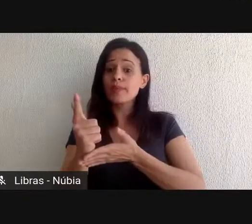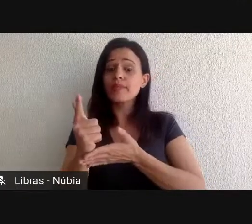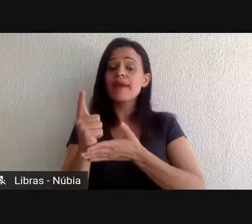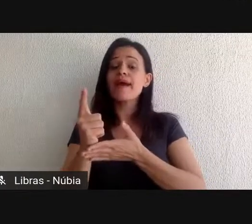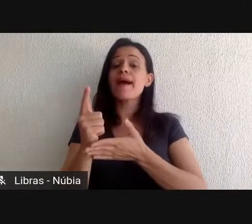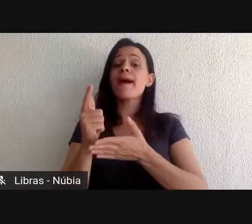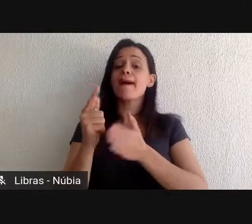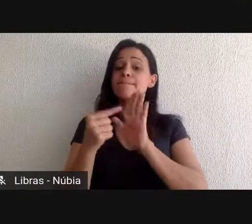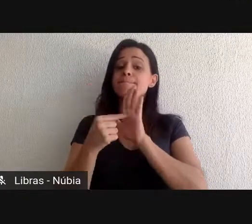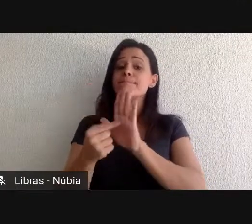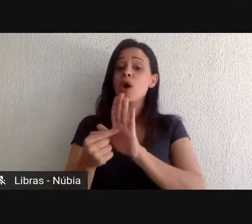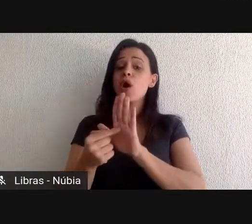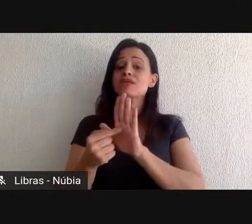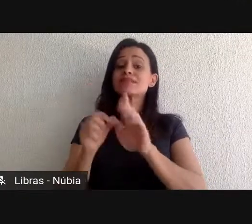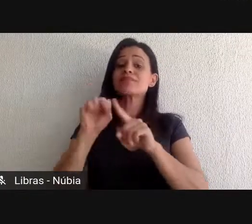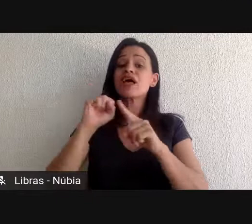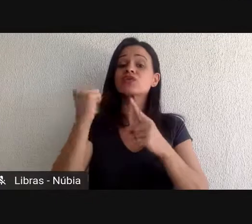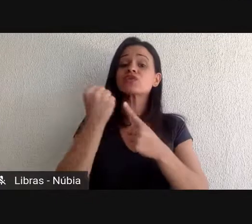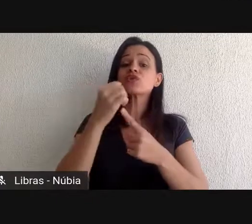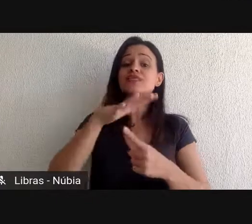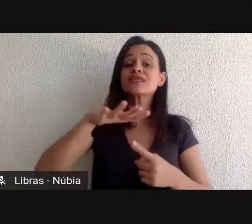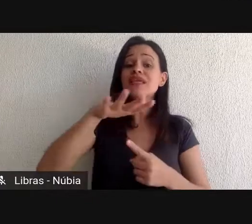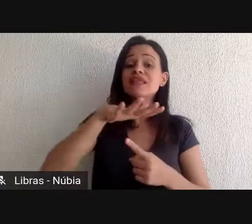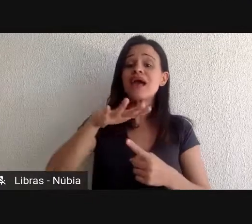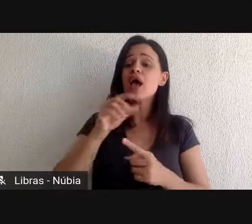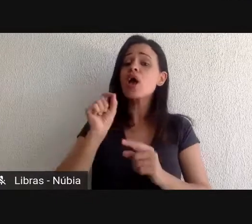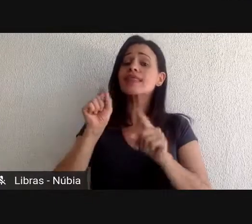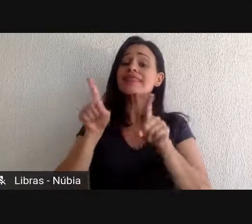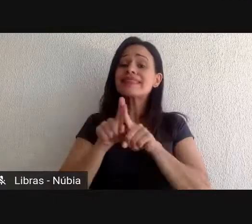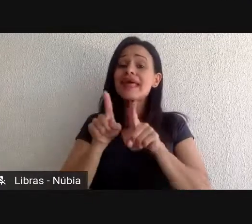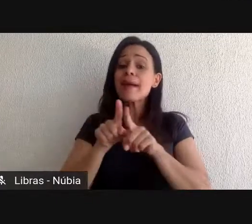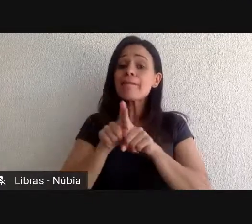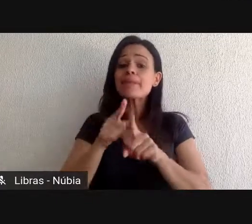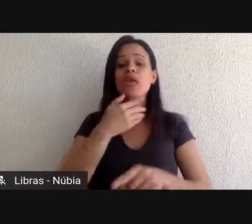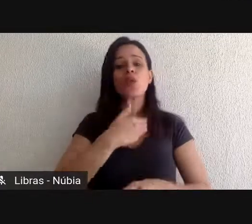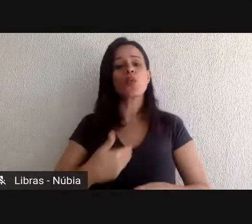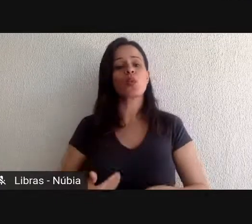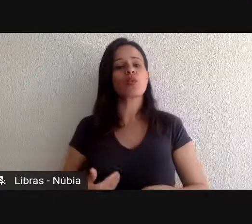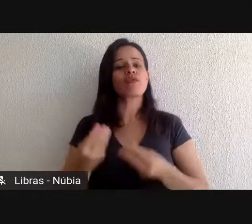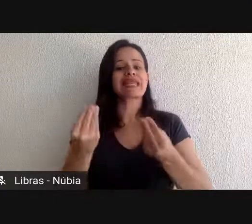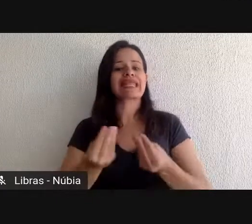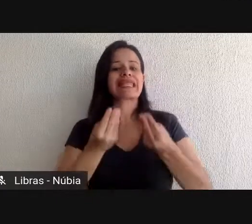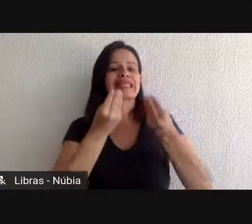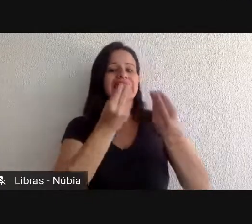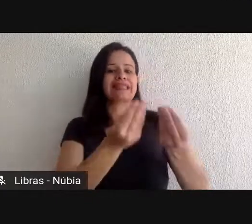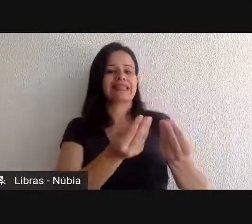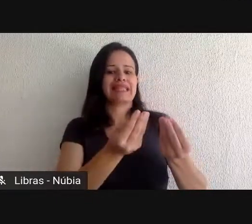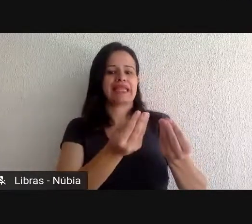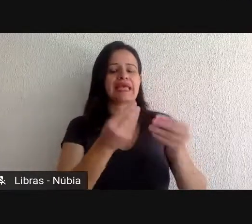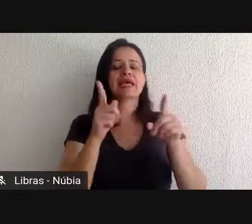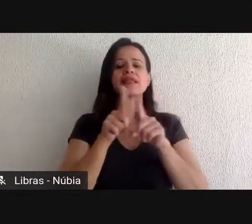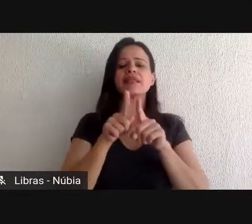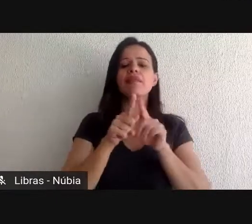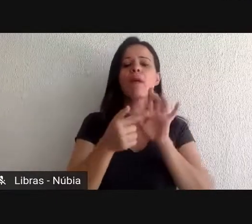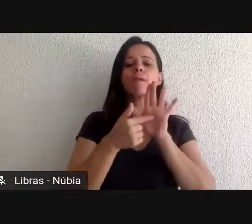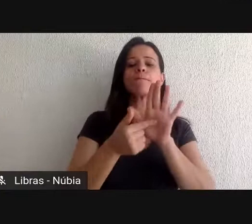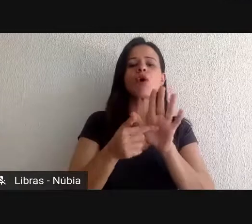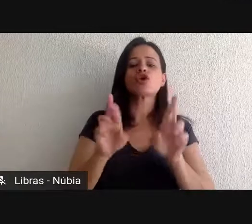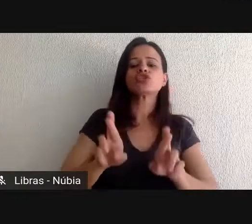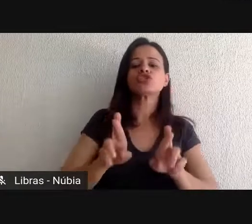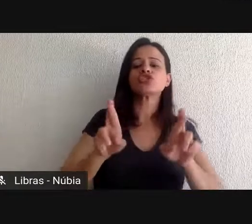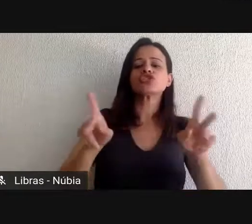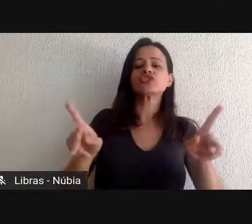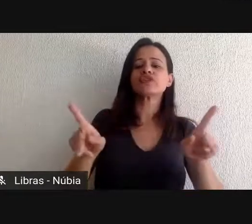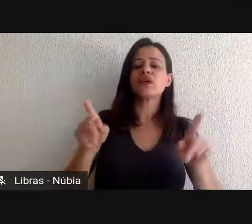mas demonstrar para a sociedade o que o governo entrega, né? Então, seria, por exemplo, a diferença entre um orçamento que